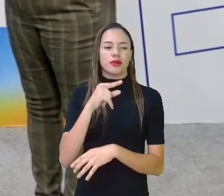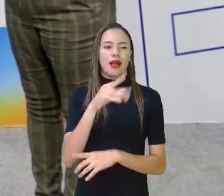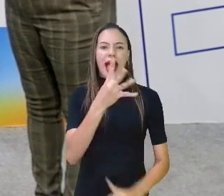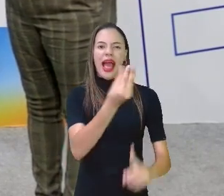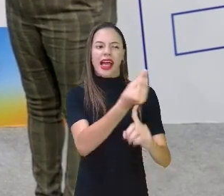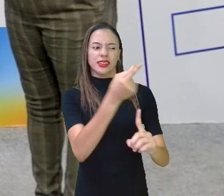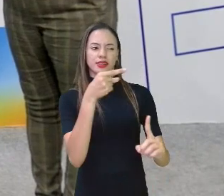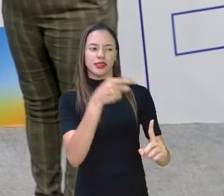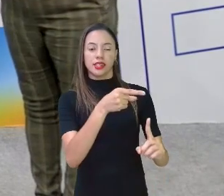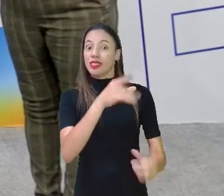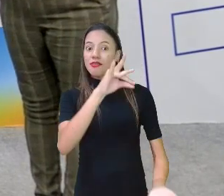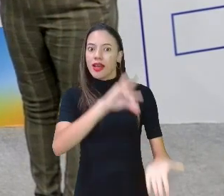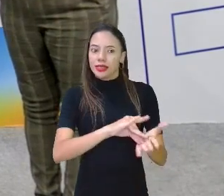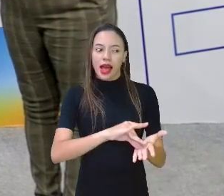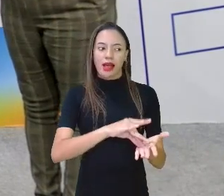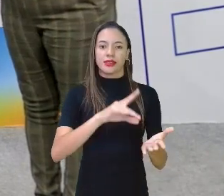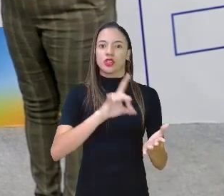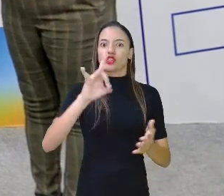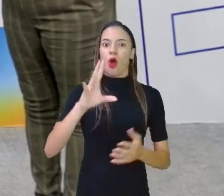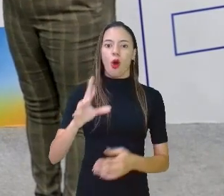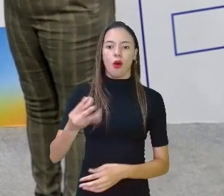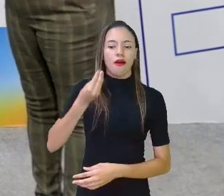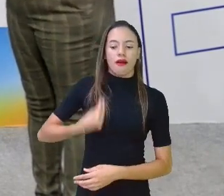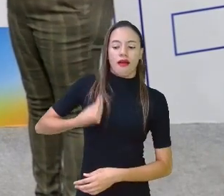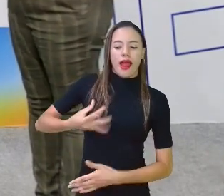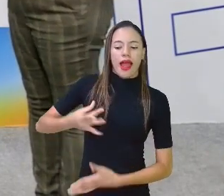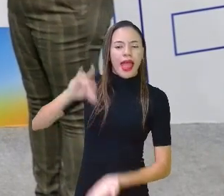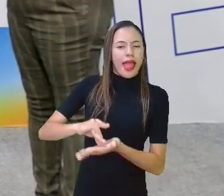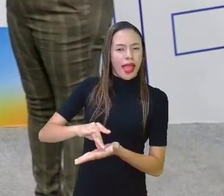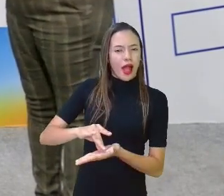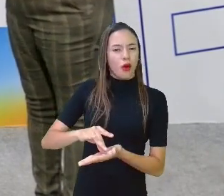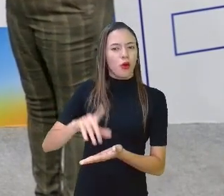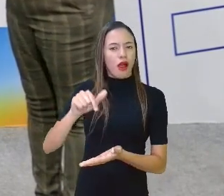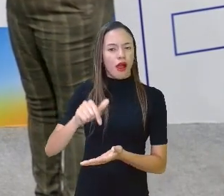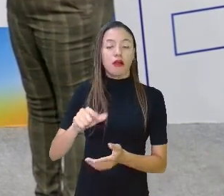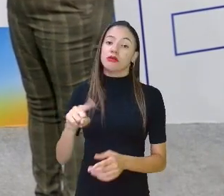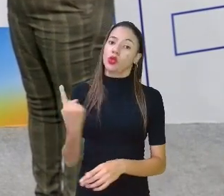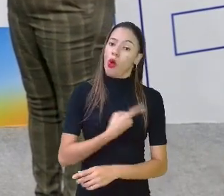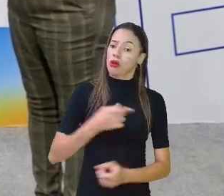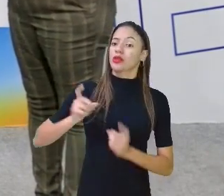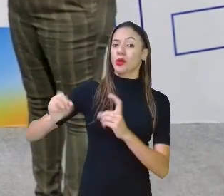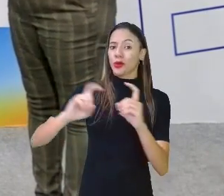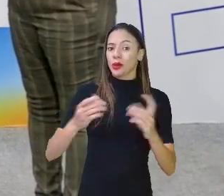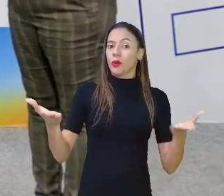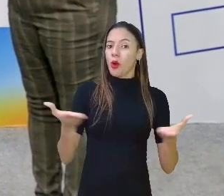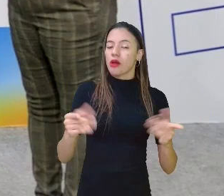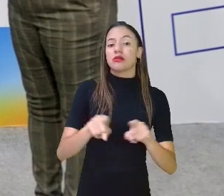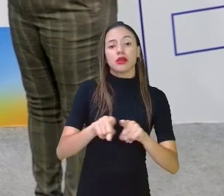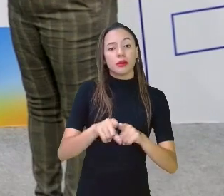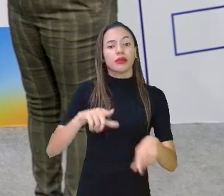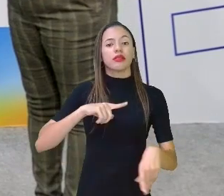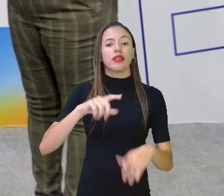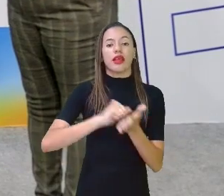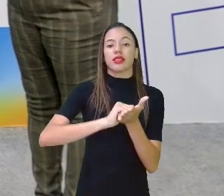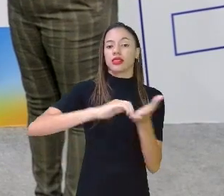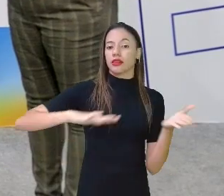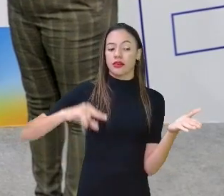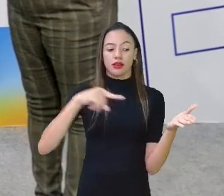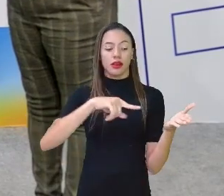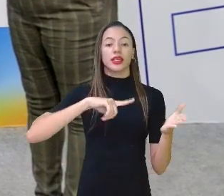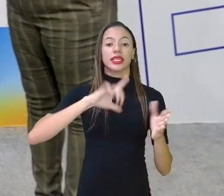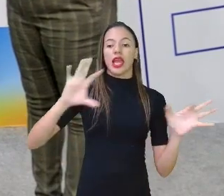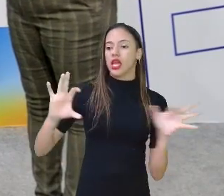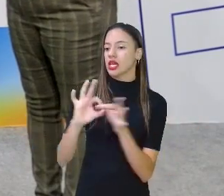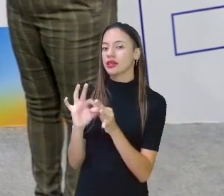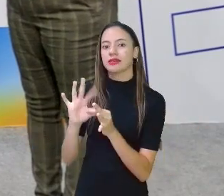for real, né? Sim. Então a gente discutiu muita coisa e ainda fez vai fazer uma atividade que está